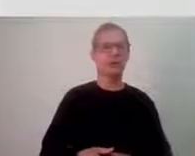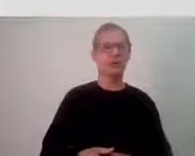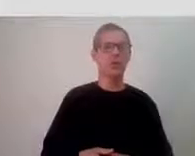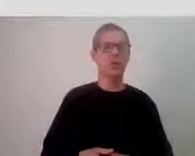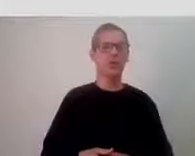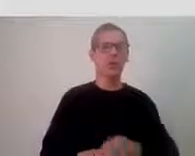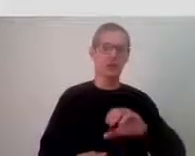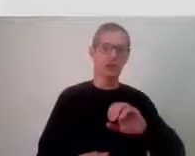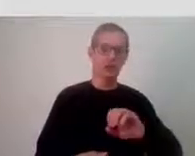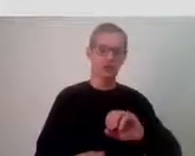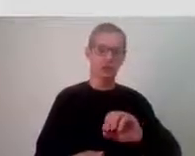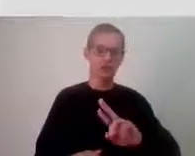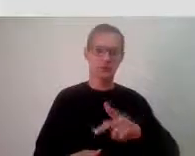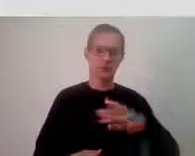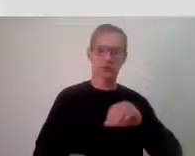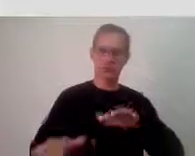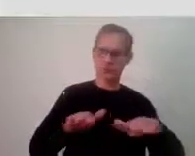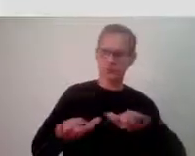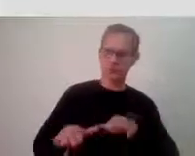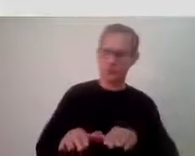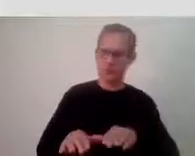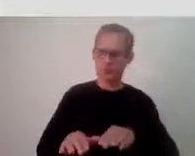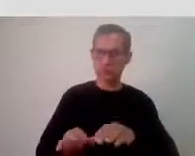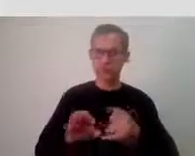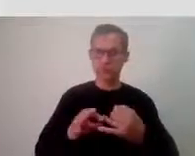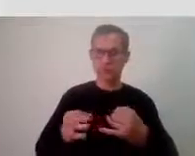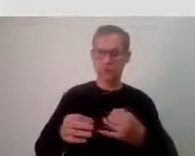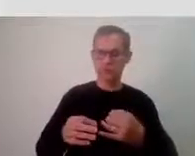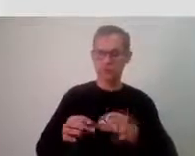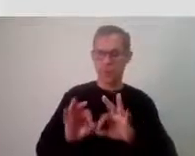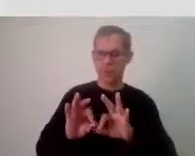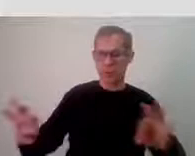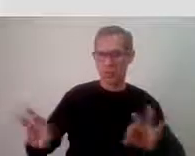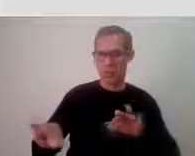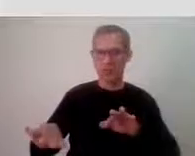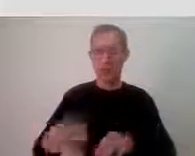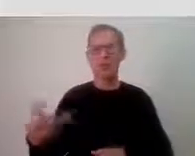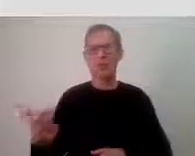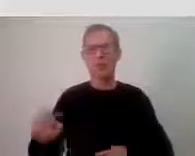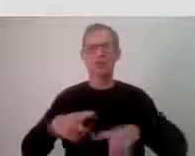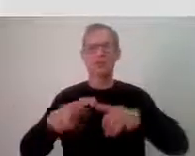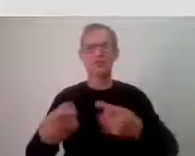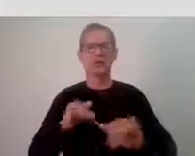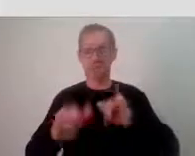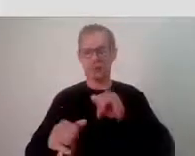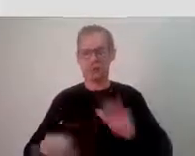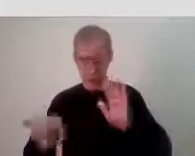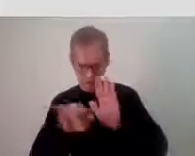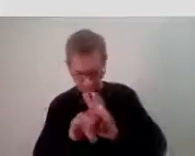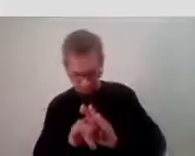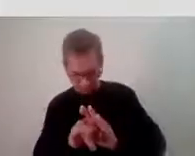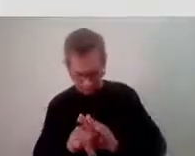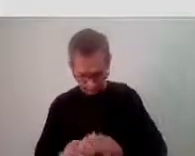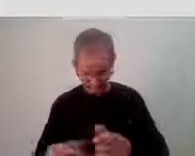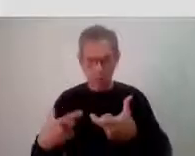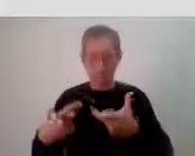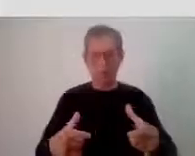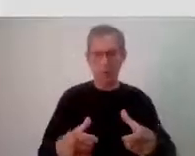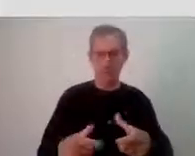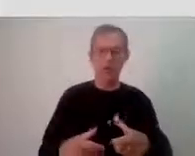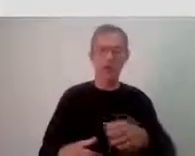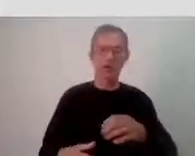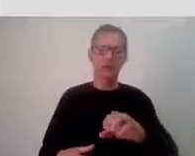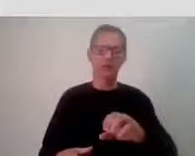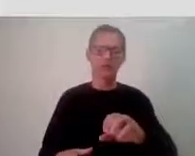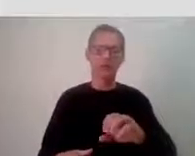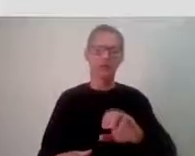reta de tal forma que a sua velocidade é dada por isso. Com base nessas informações, eu quero que você determine a posição desse corpo no tempo